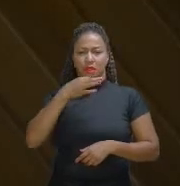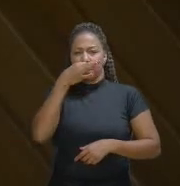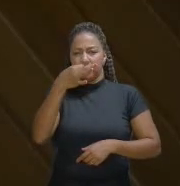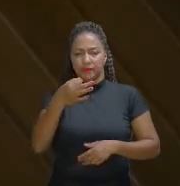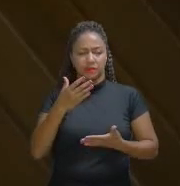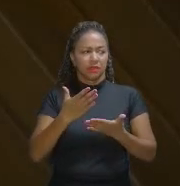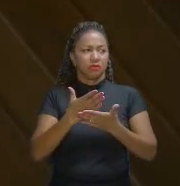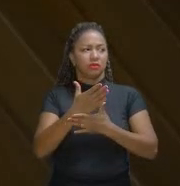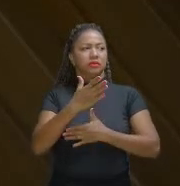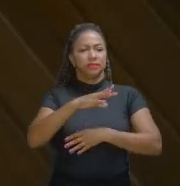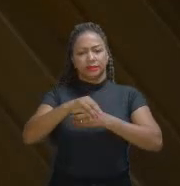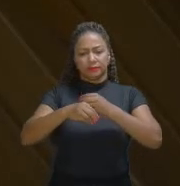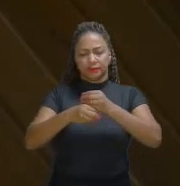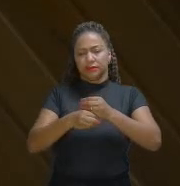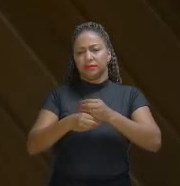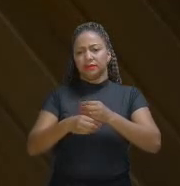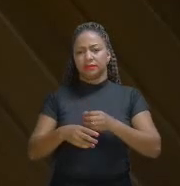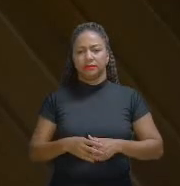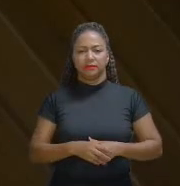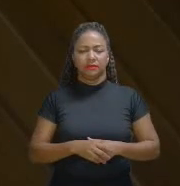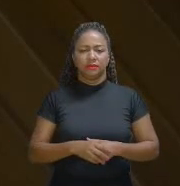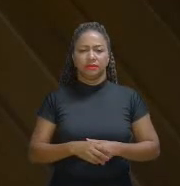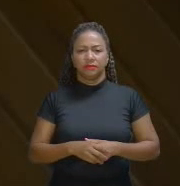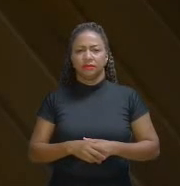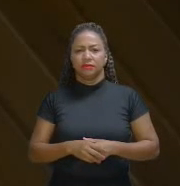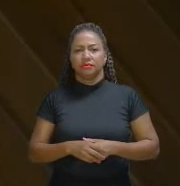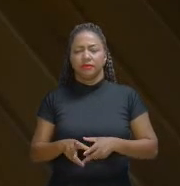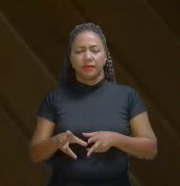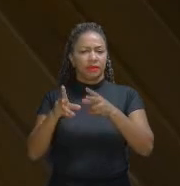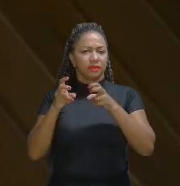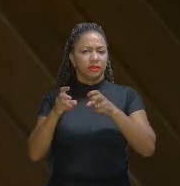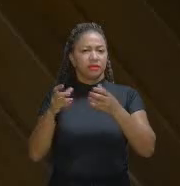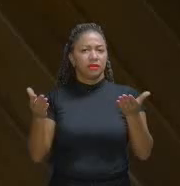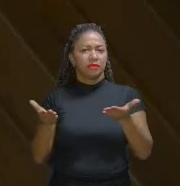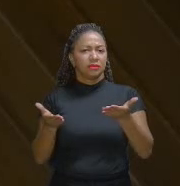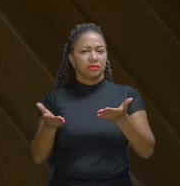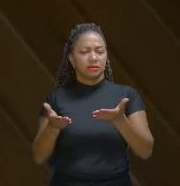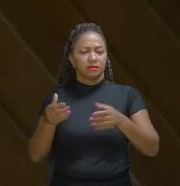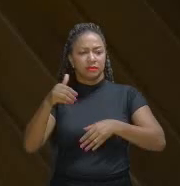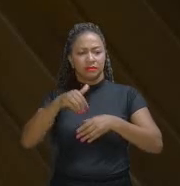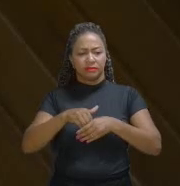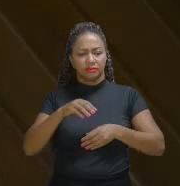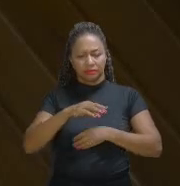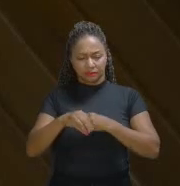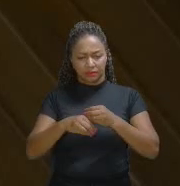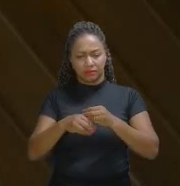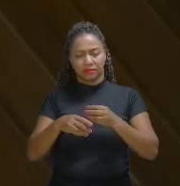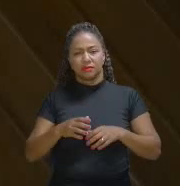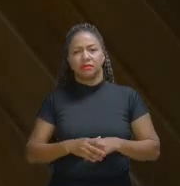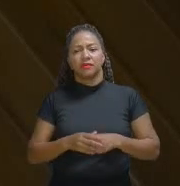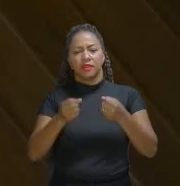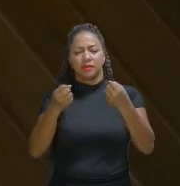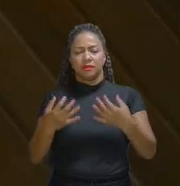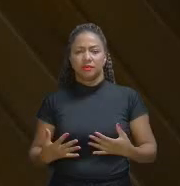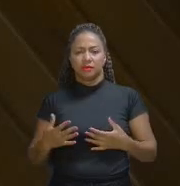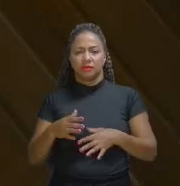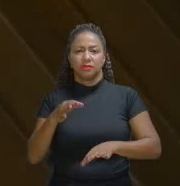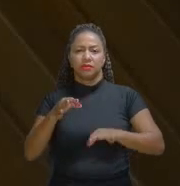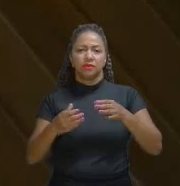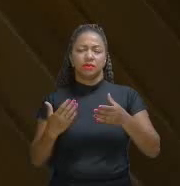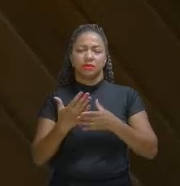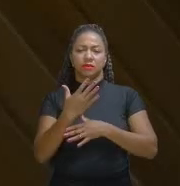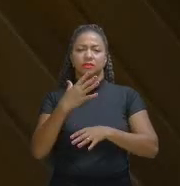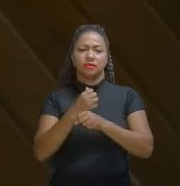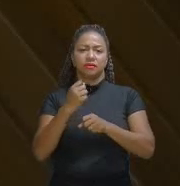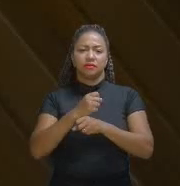pela aprovação com ressalvas, entendimento que adoto integralmente. Ante ao exposto, julgo